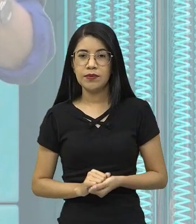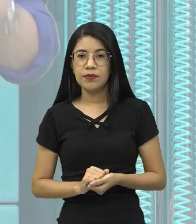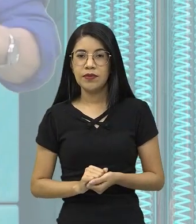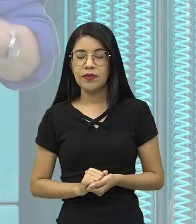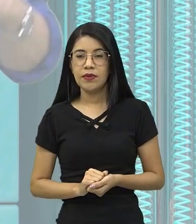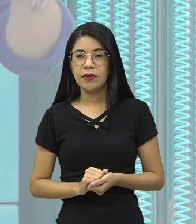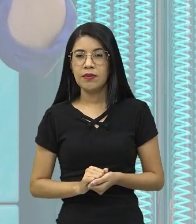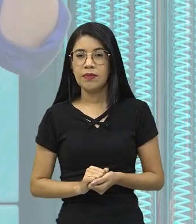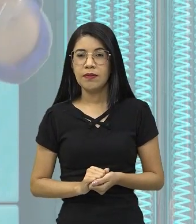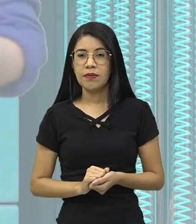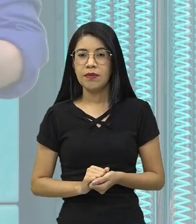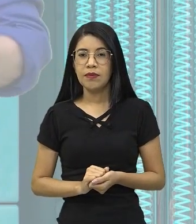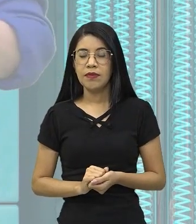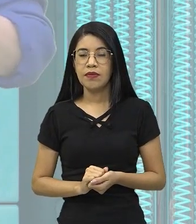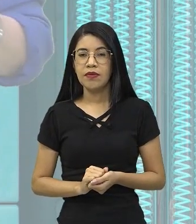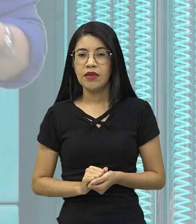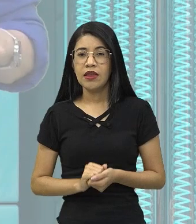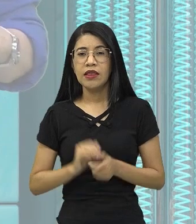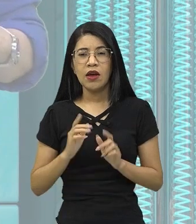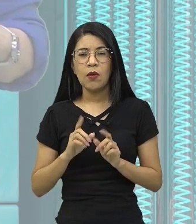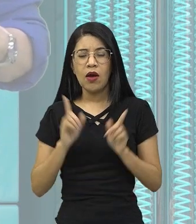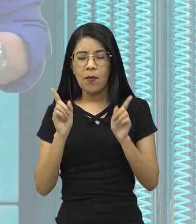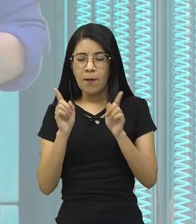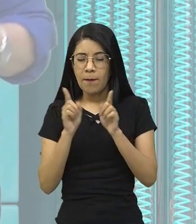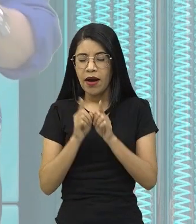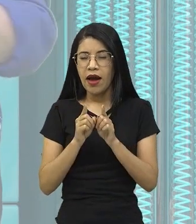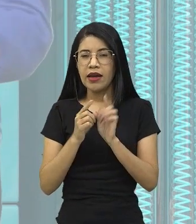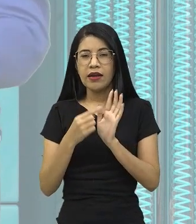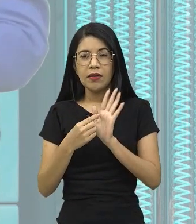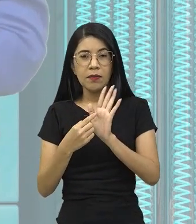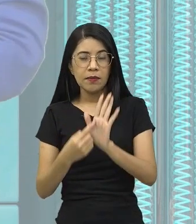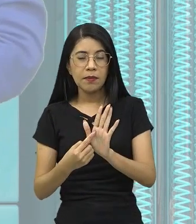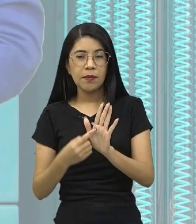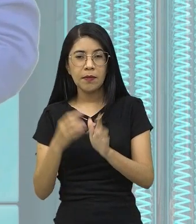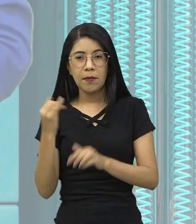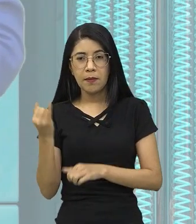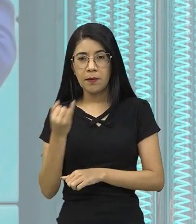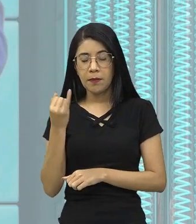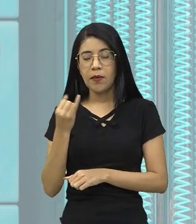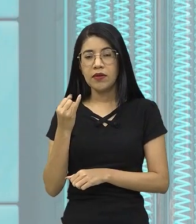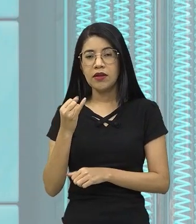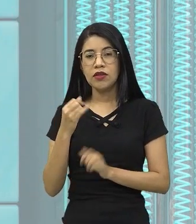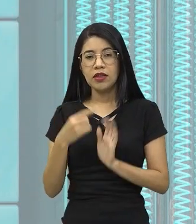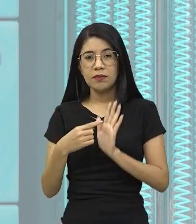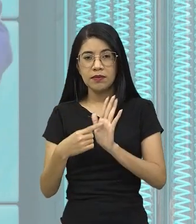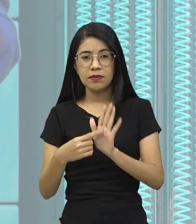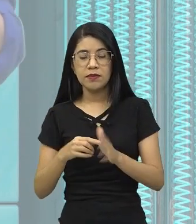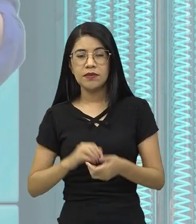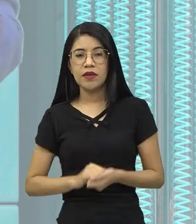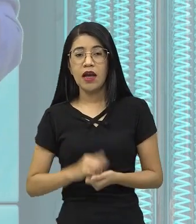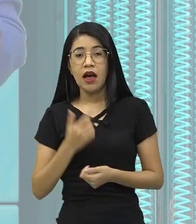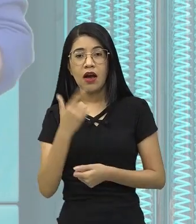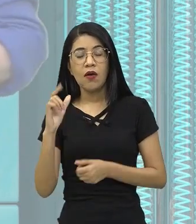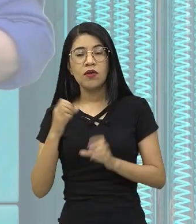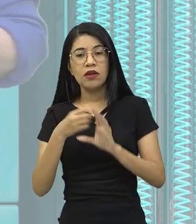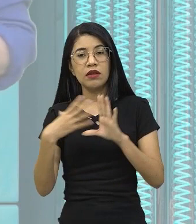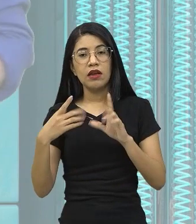conciso, com essa ideia principal expressa. Uma outra característica, então, que nós vamos encontrar é